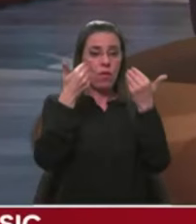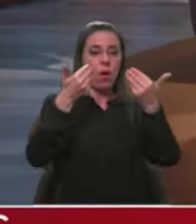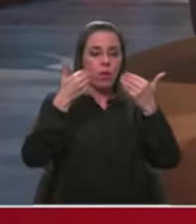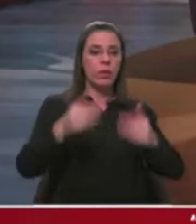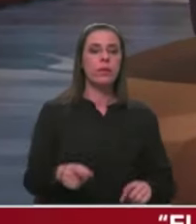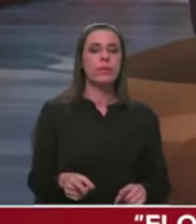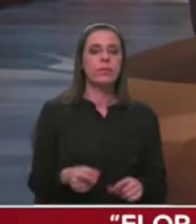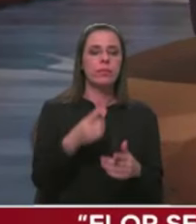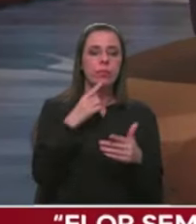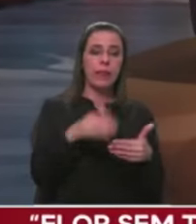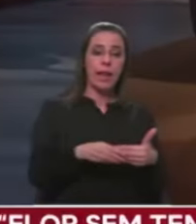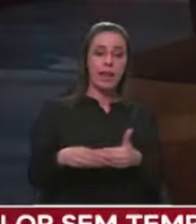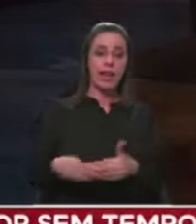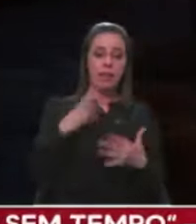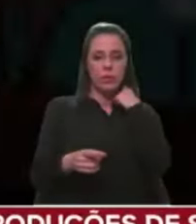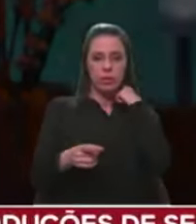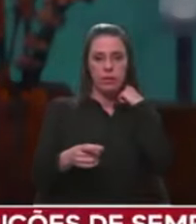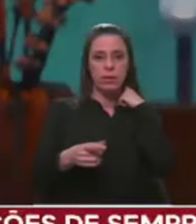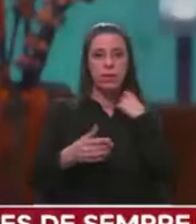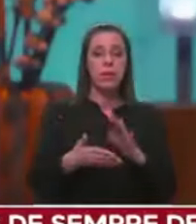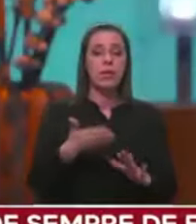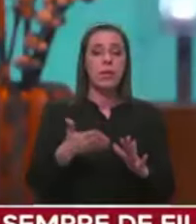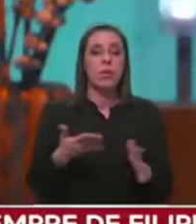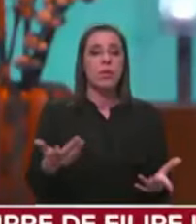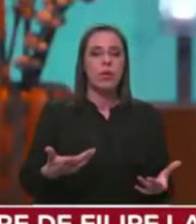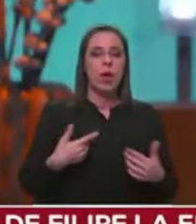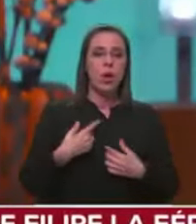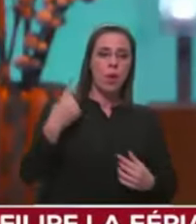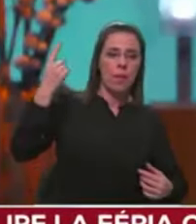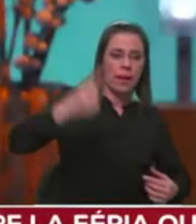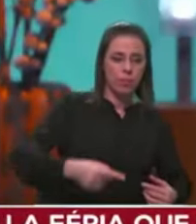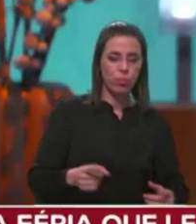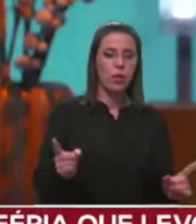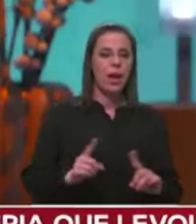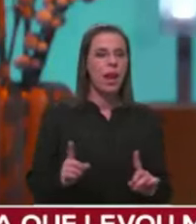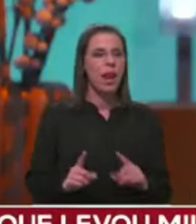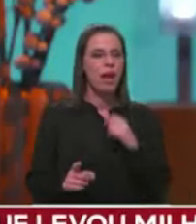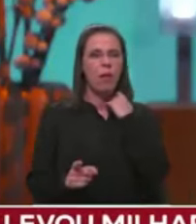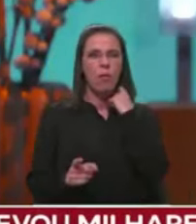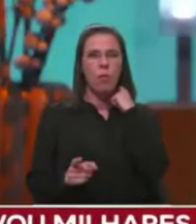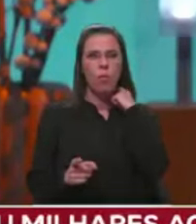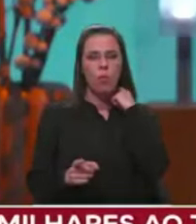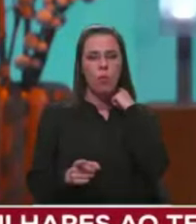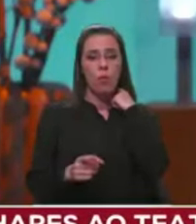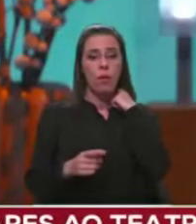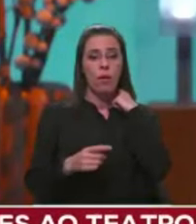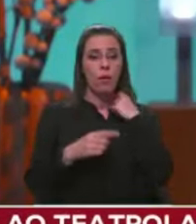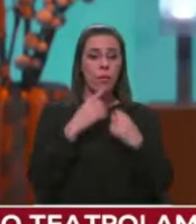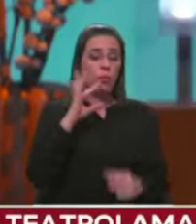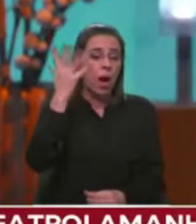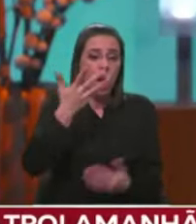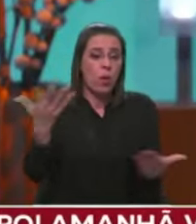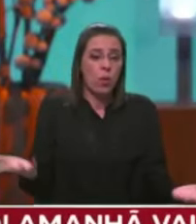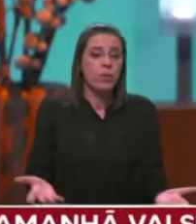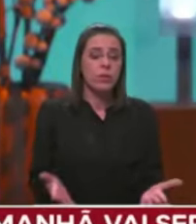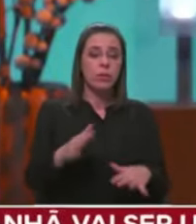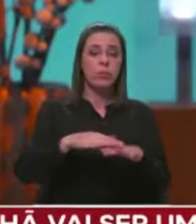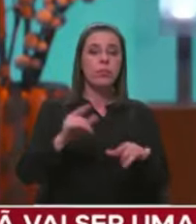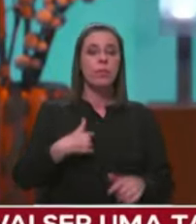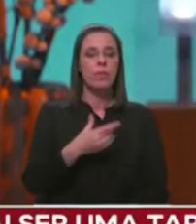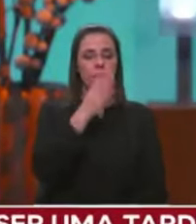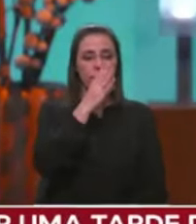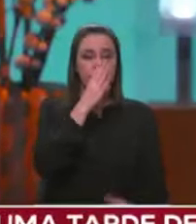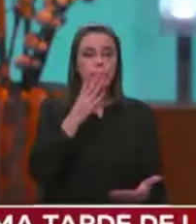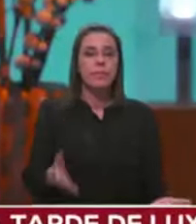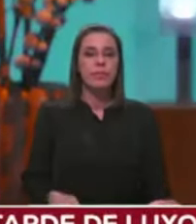porque é literalmente um líder, é isso? E... sou. E não que eu me impusesse a esse patamar, mas a coisa aconteceu assim, talvez derivada de eu estar